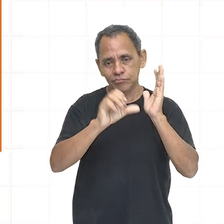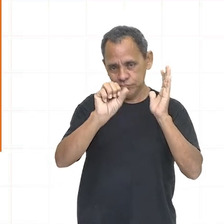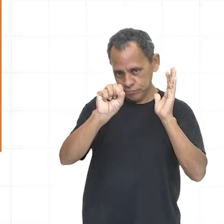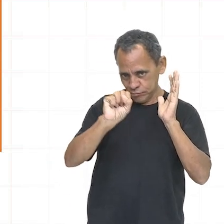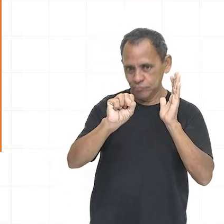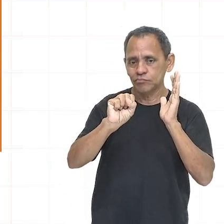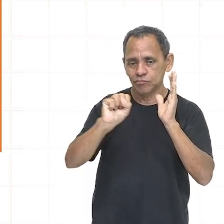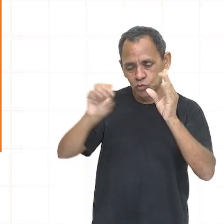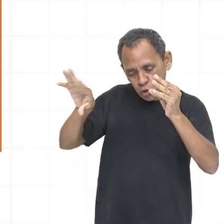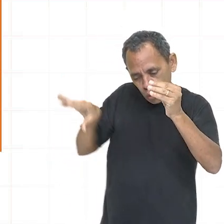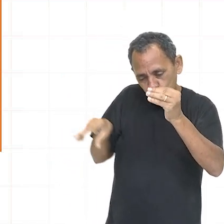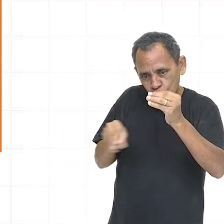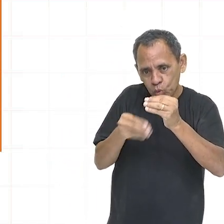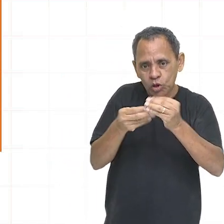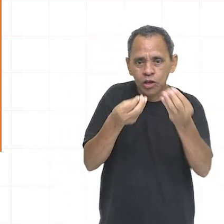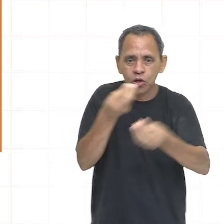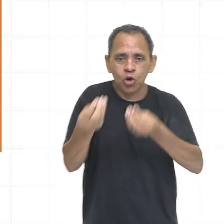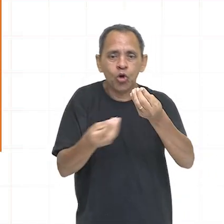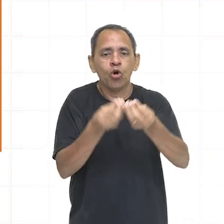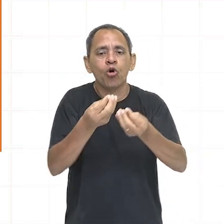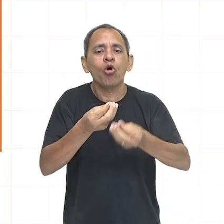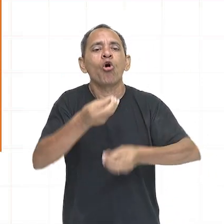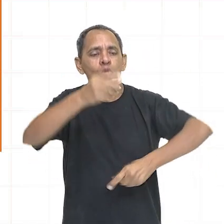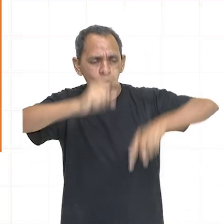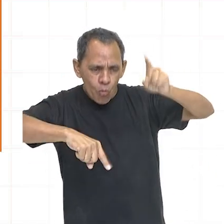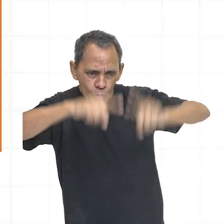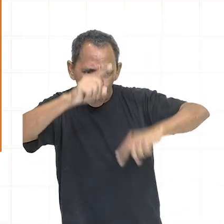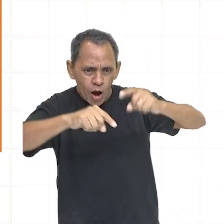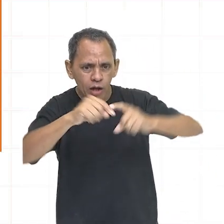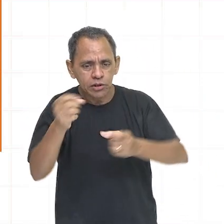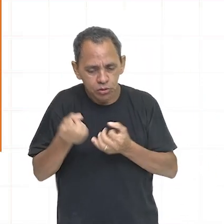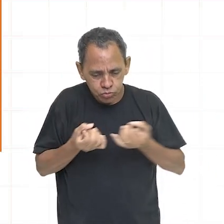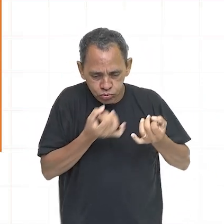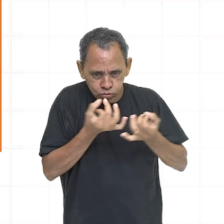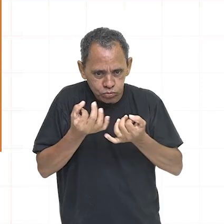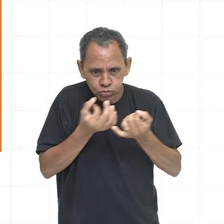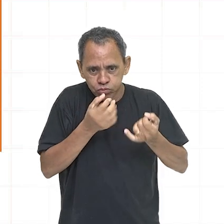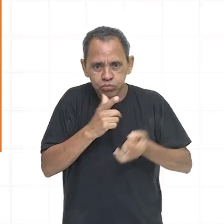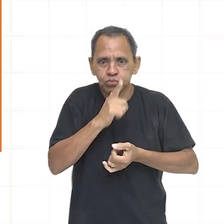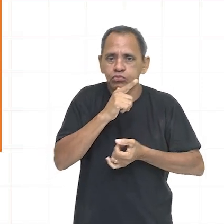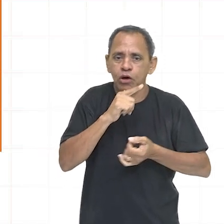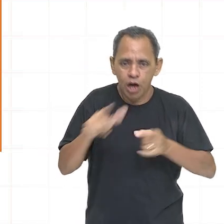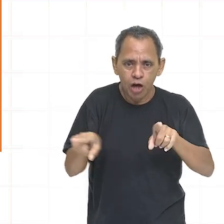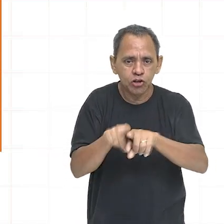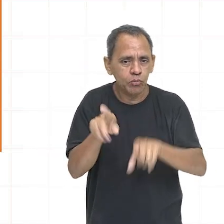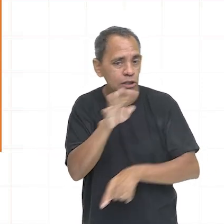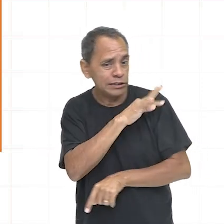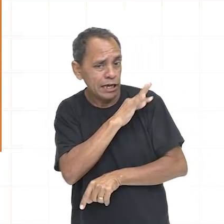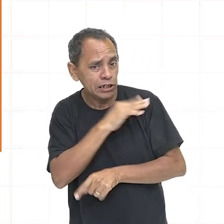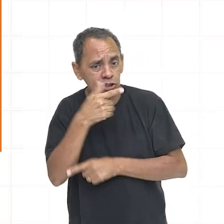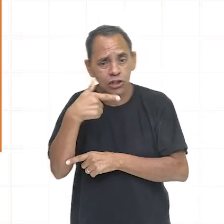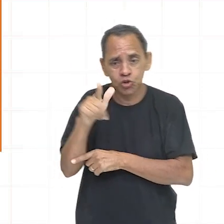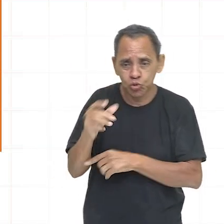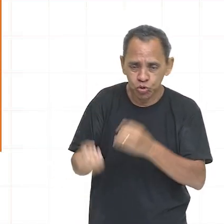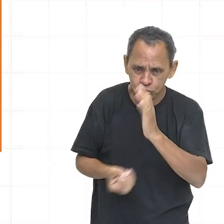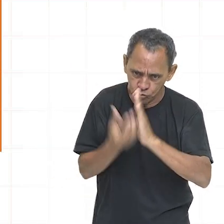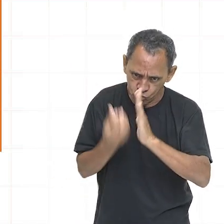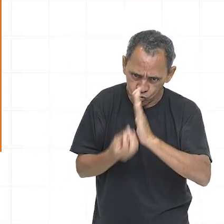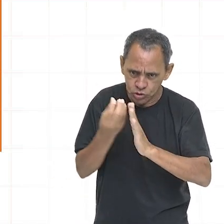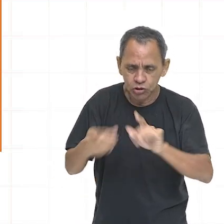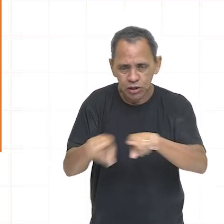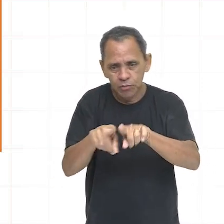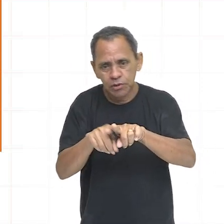foi introduzido aí as máquinas a vapor, foram surgindo novas técnicas de produção